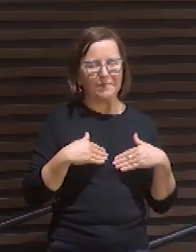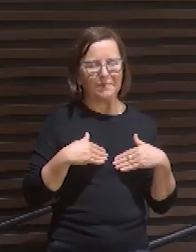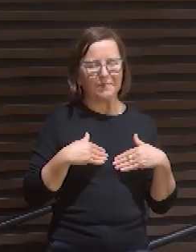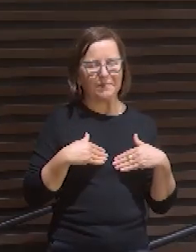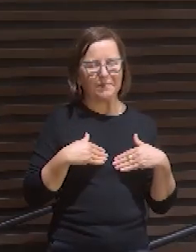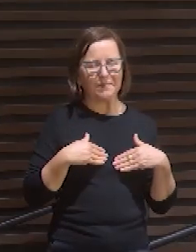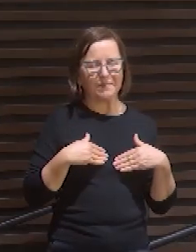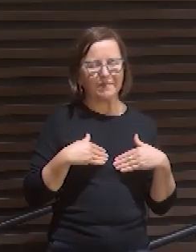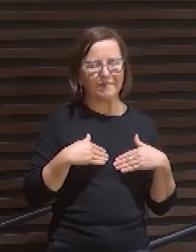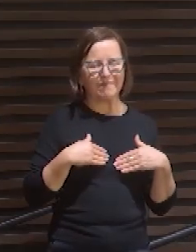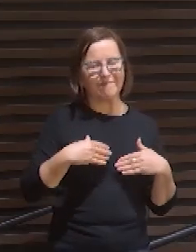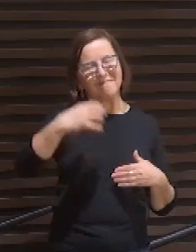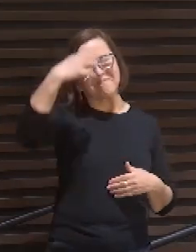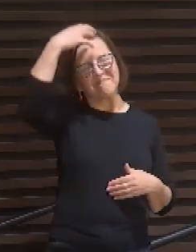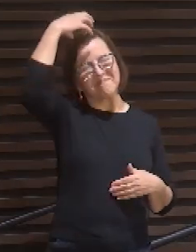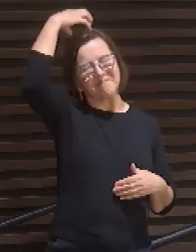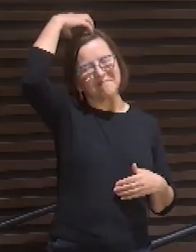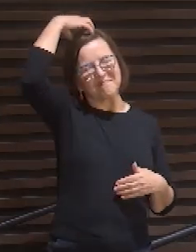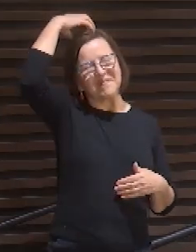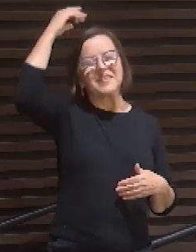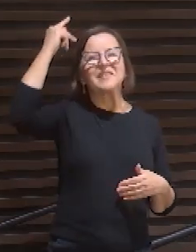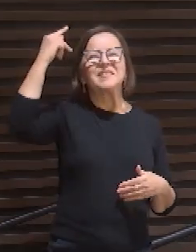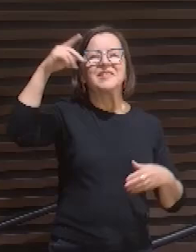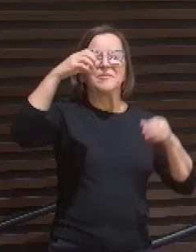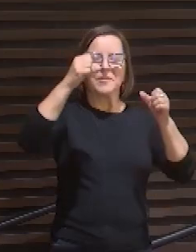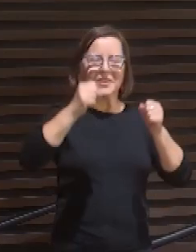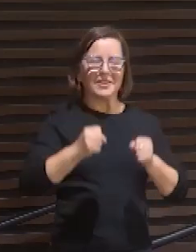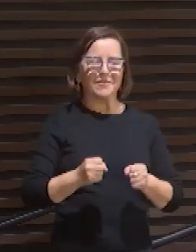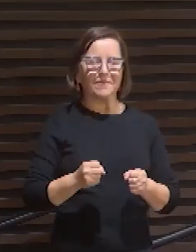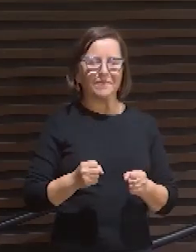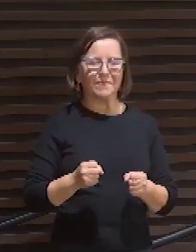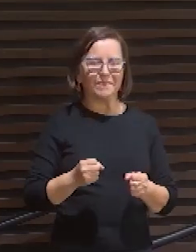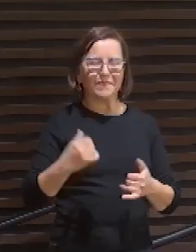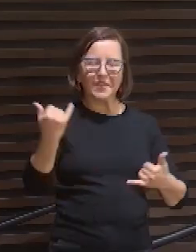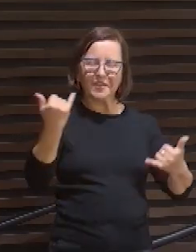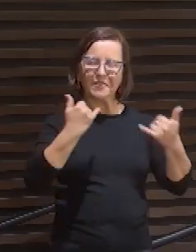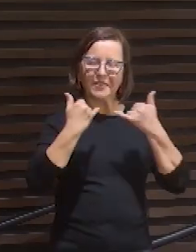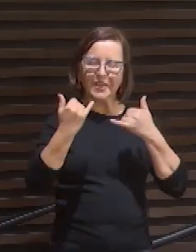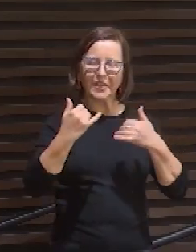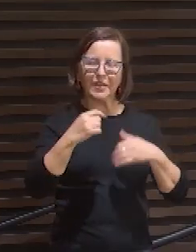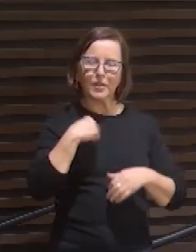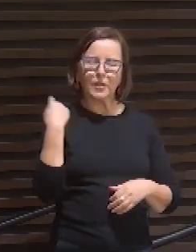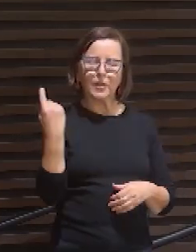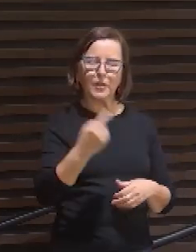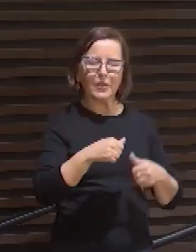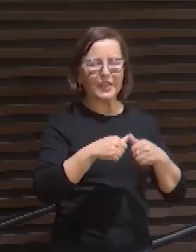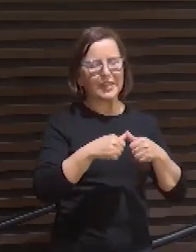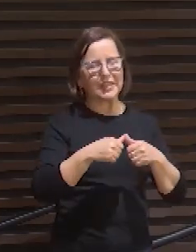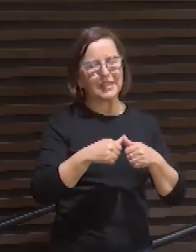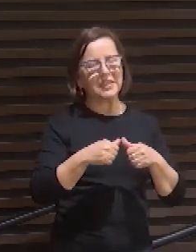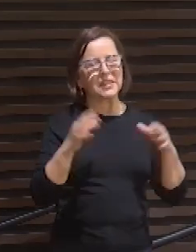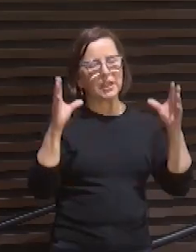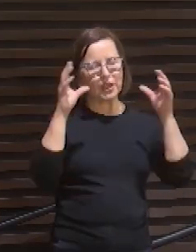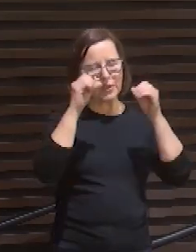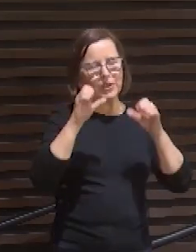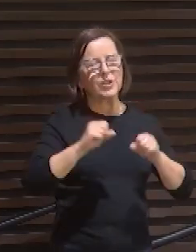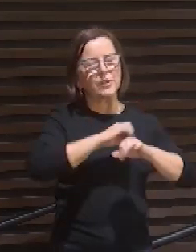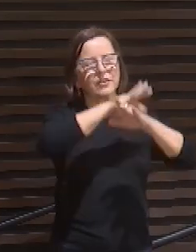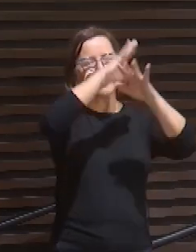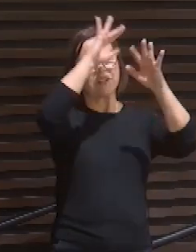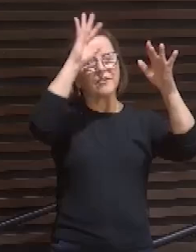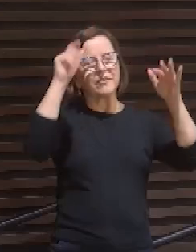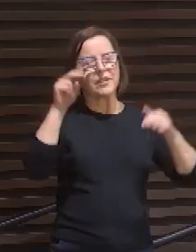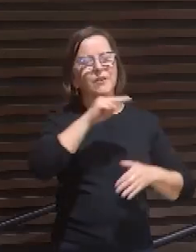na majestade do teu poder. Fala conosco essa noite e glorifica o nome